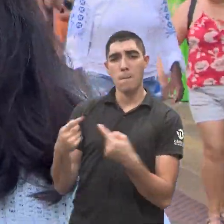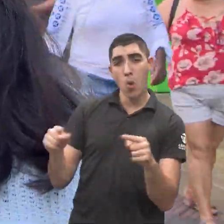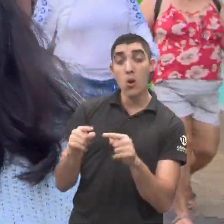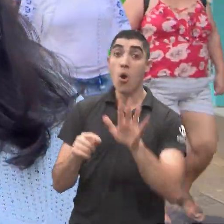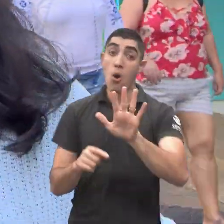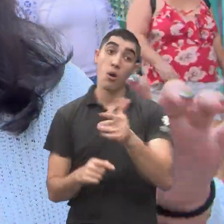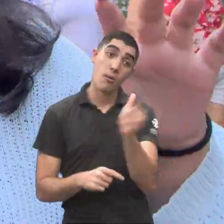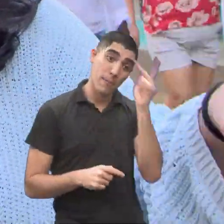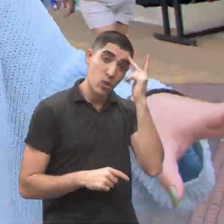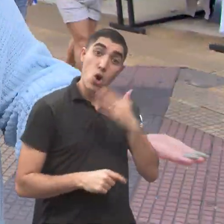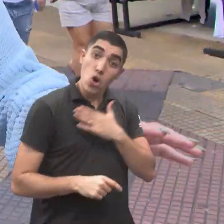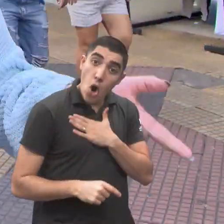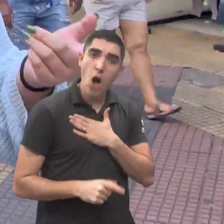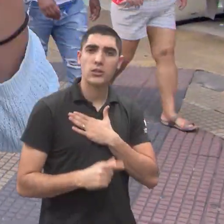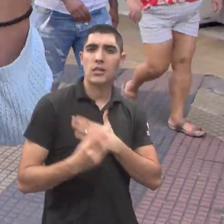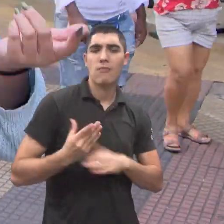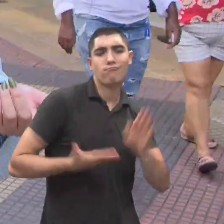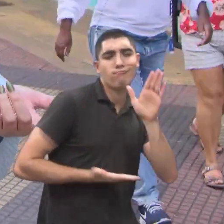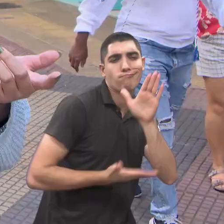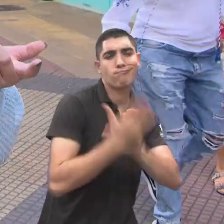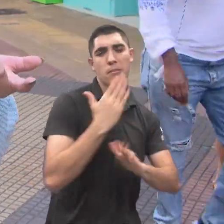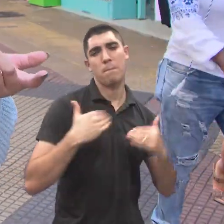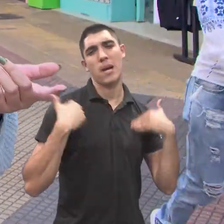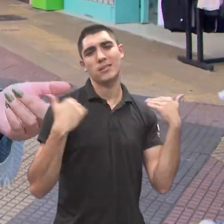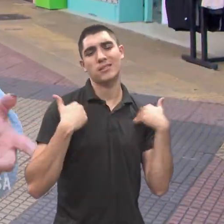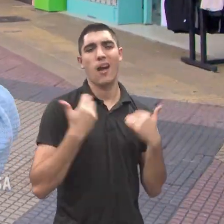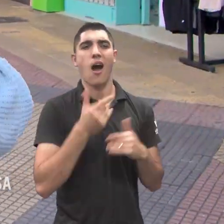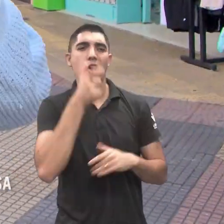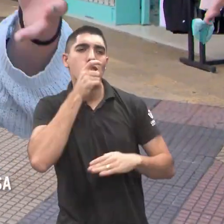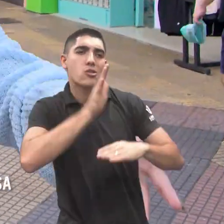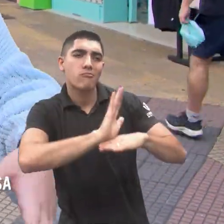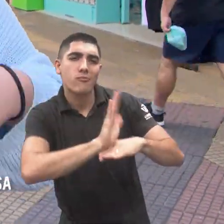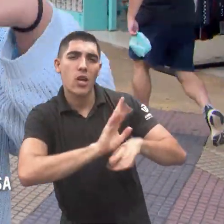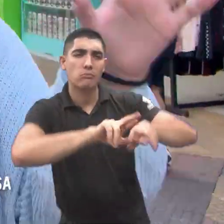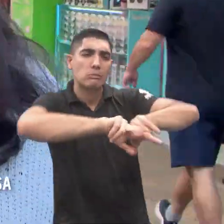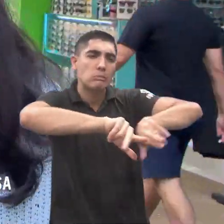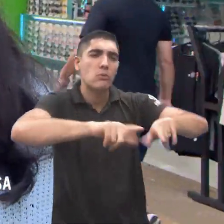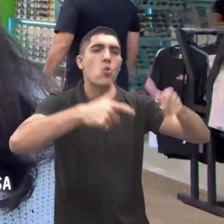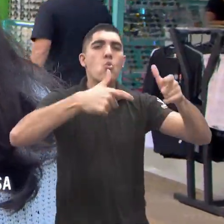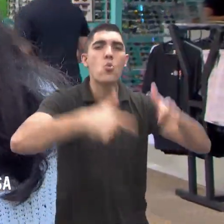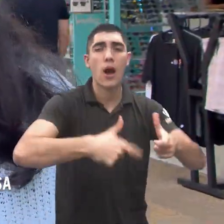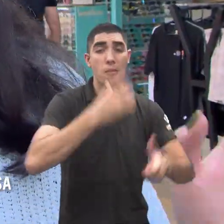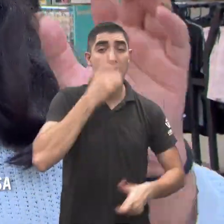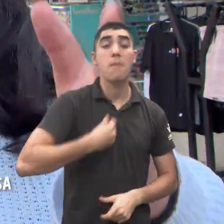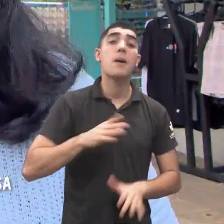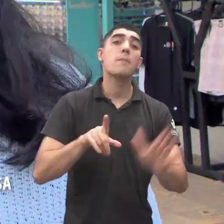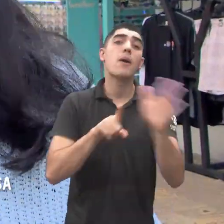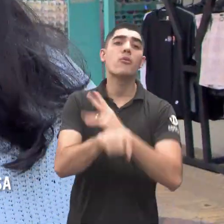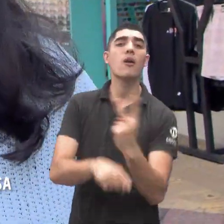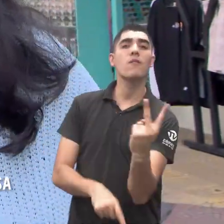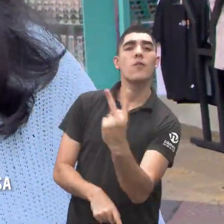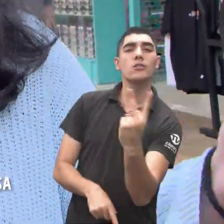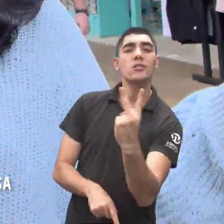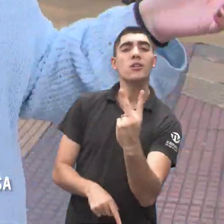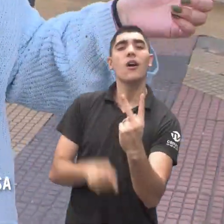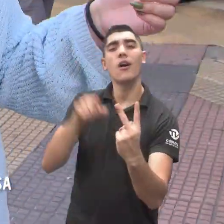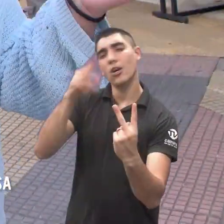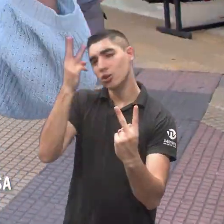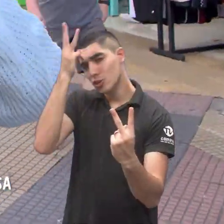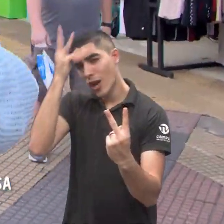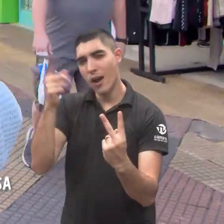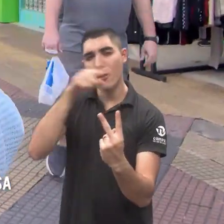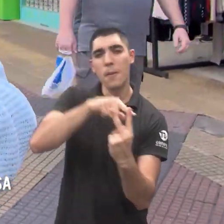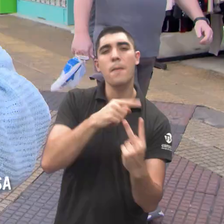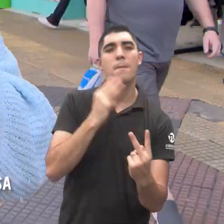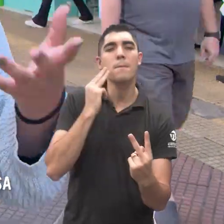aproveitar um filminho, curtir uma música, mas também tem a galera do rolê, que gosta de sair e aproveitar o lazer ali presencialmente. Agora eu quero